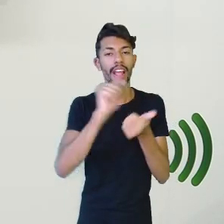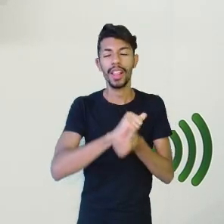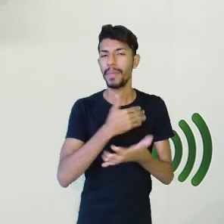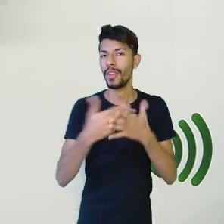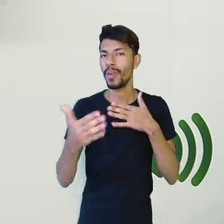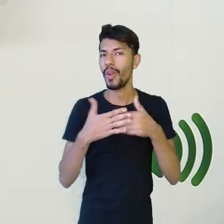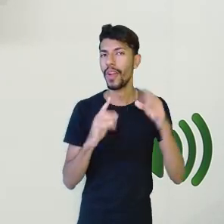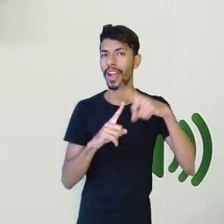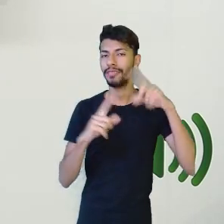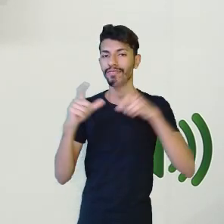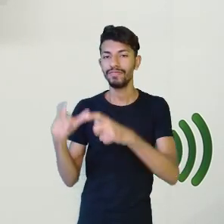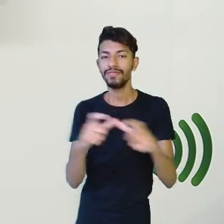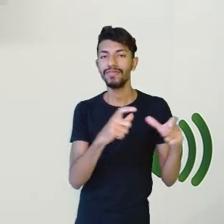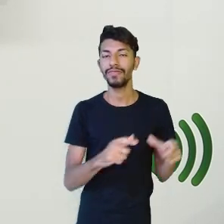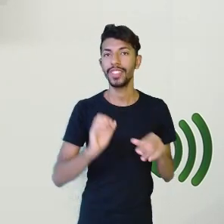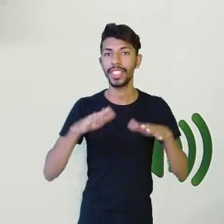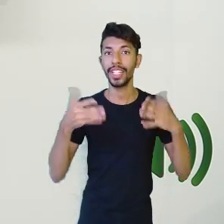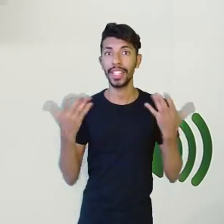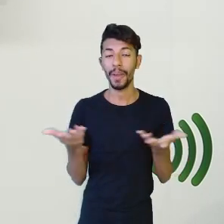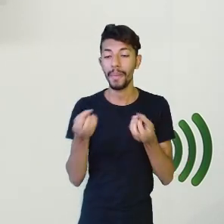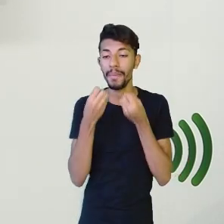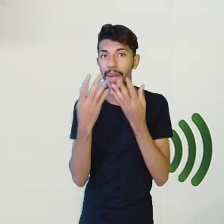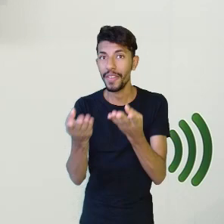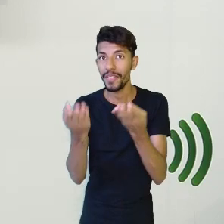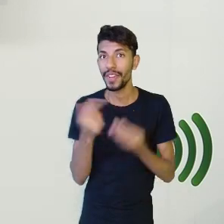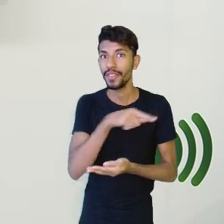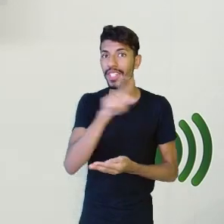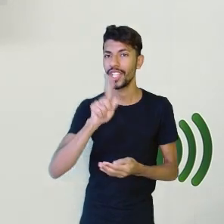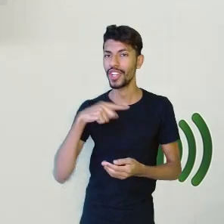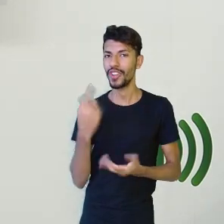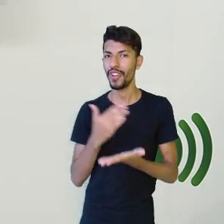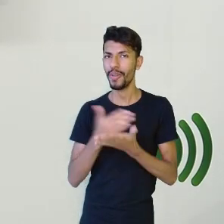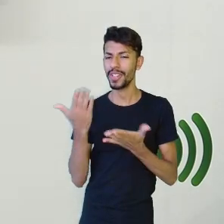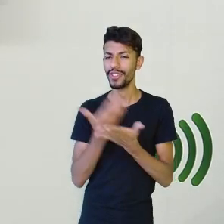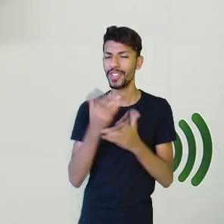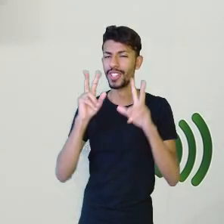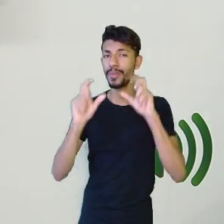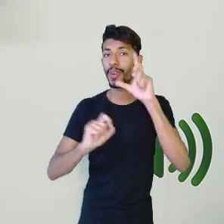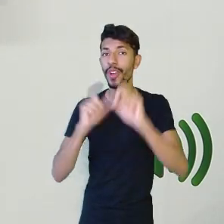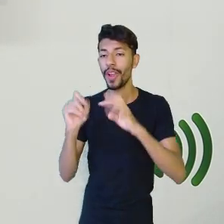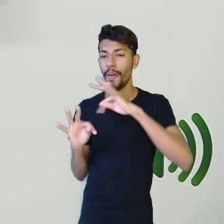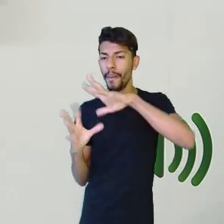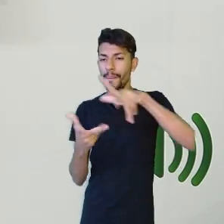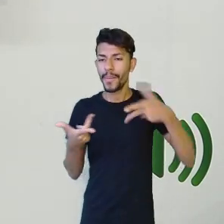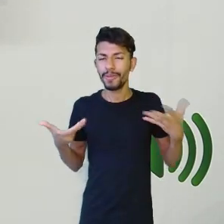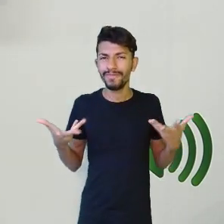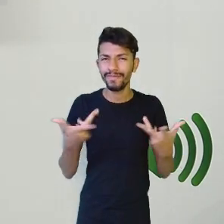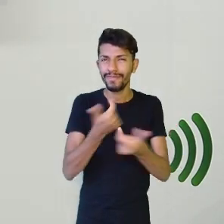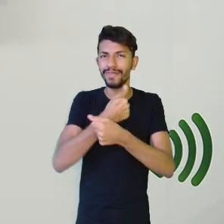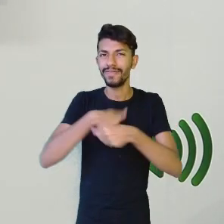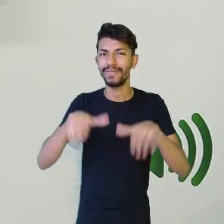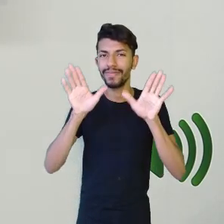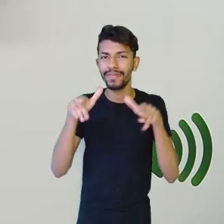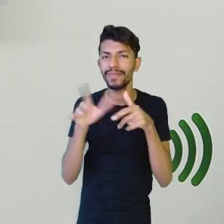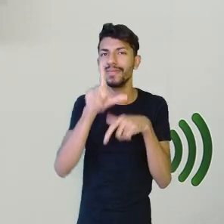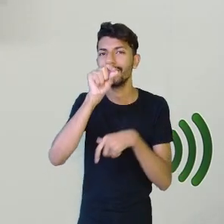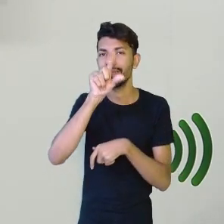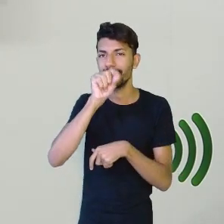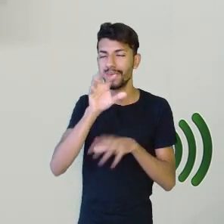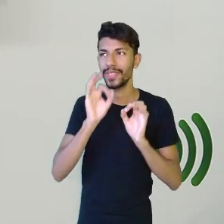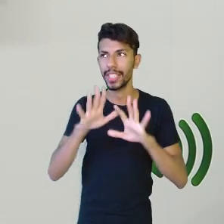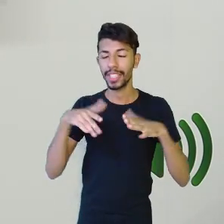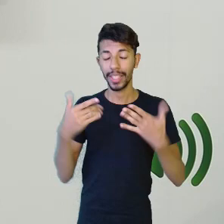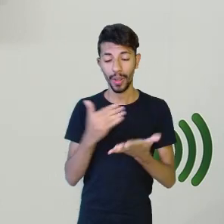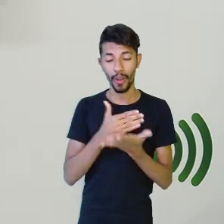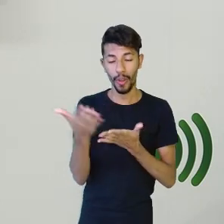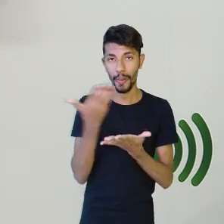sobre um mundo maravilhoso das aves. Vamos seguir. Então, para começar a nossa aula, nós vamos falar